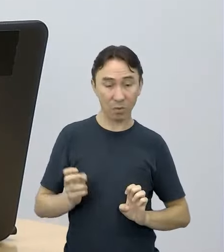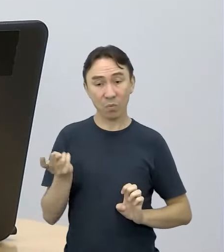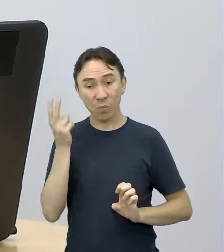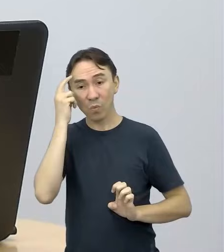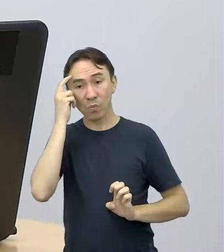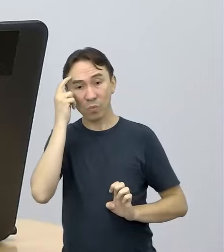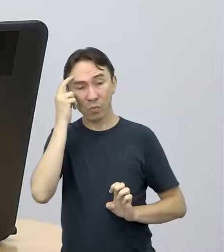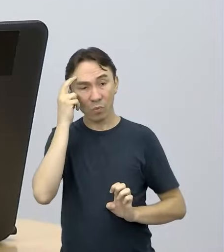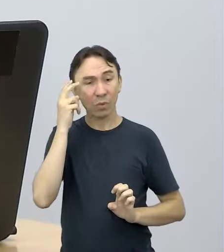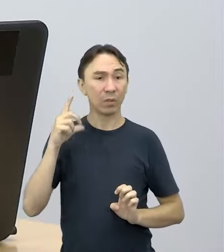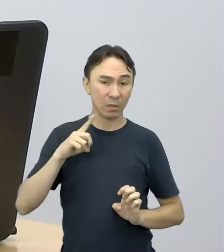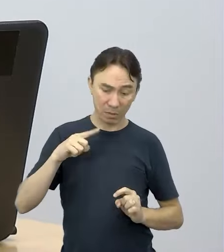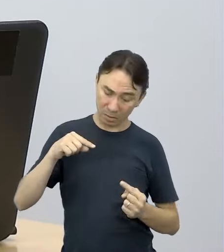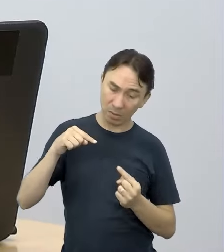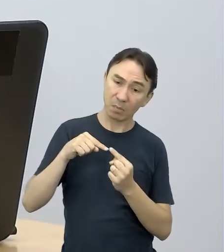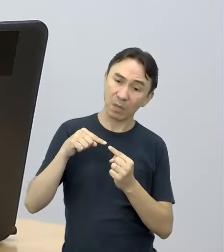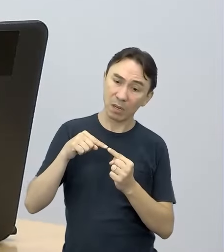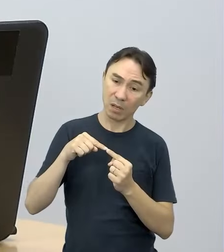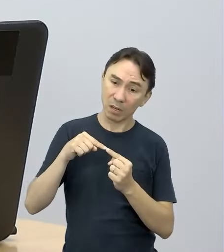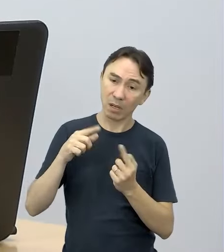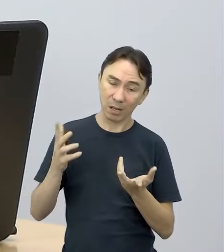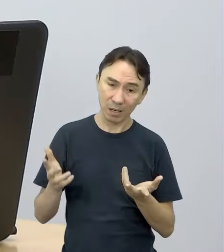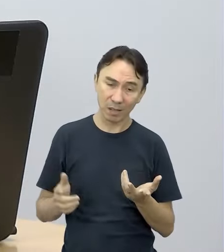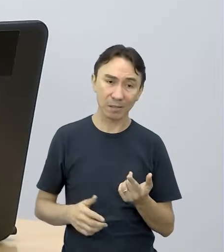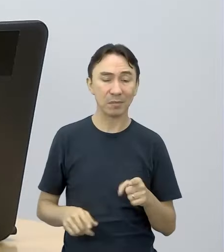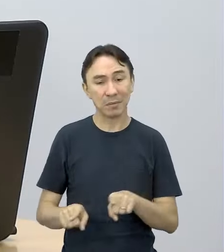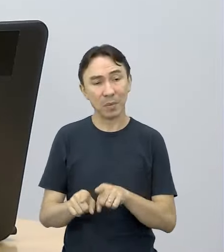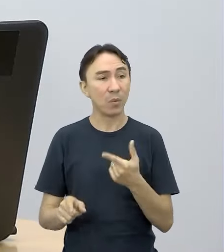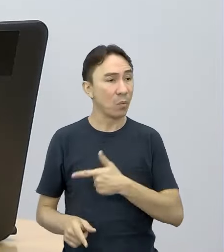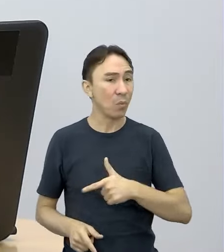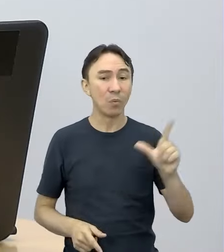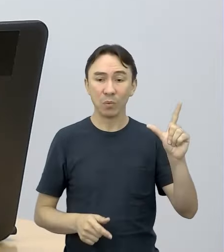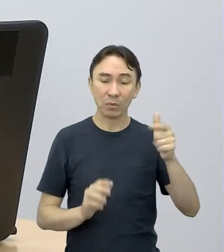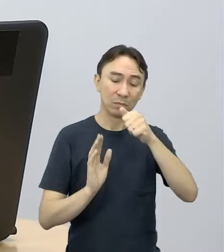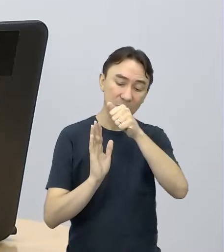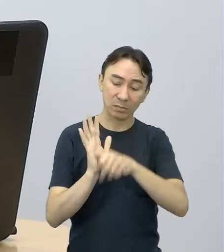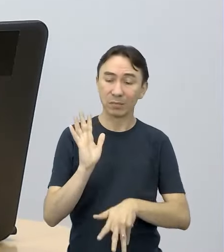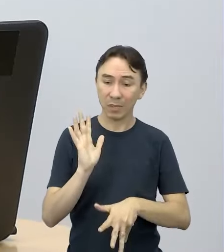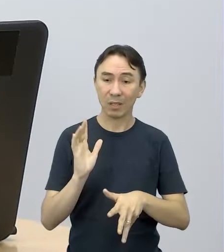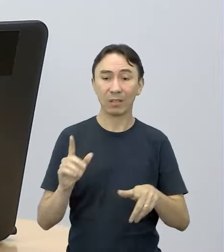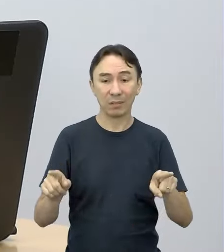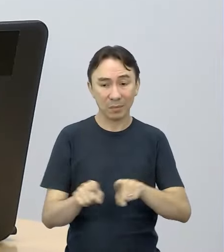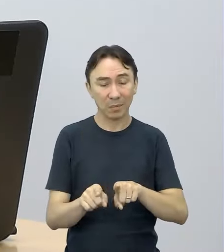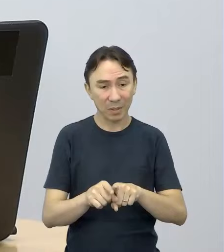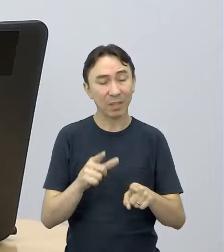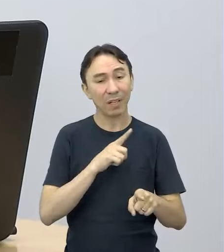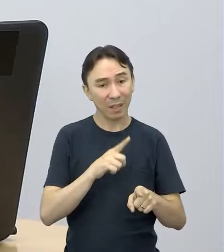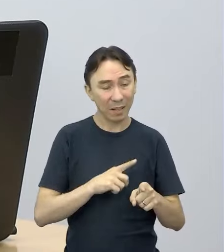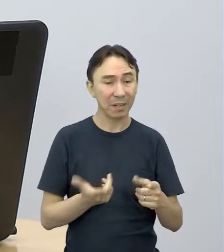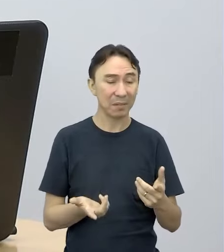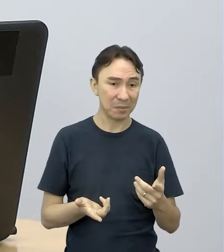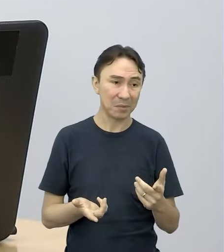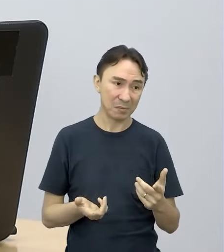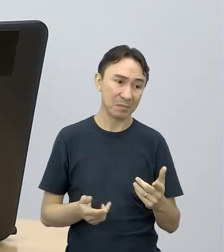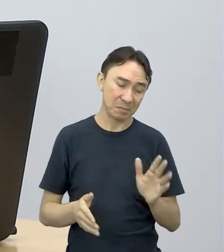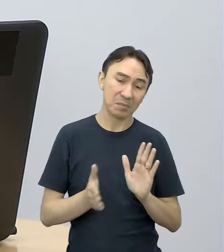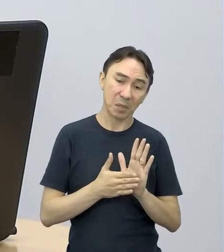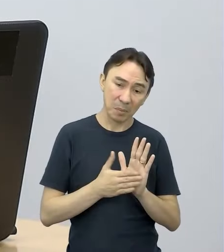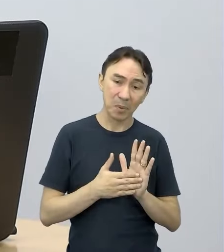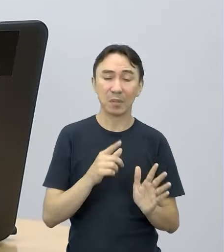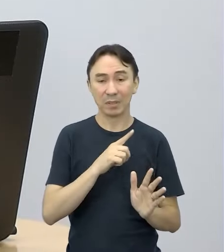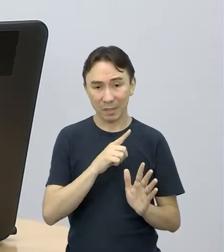e outras atividades que são propostas aqui, né, nesse primeiro momento aqui, quando a gente está falando de